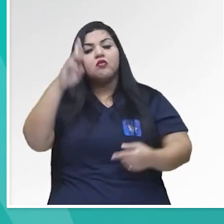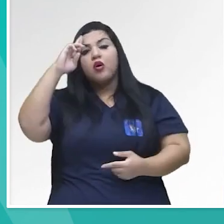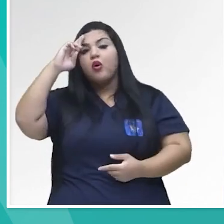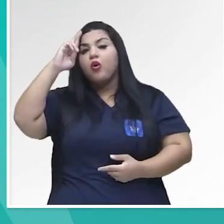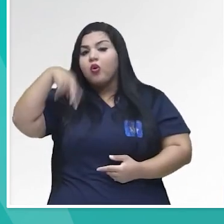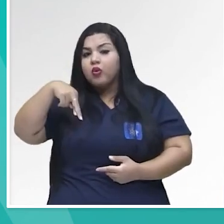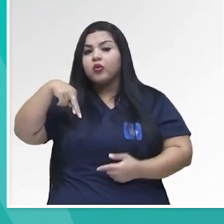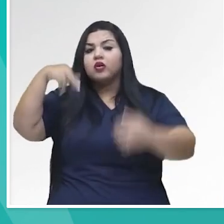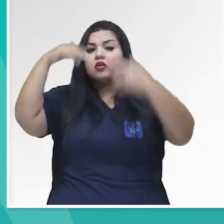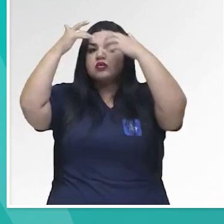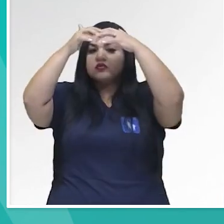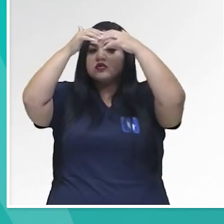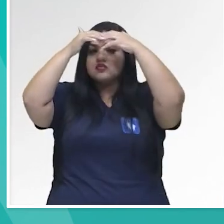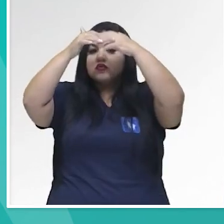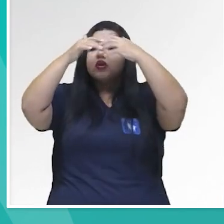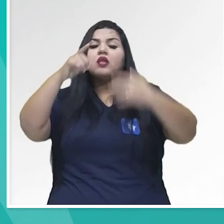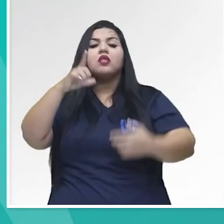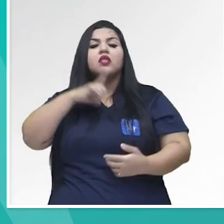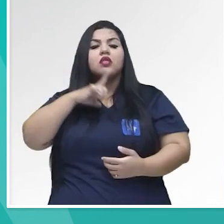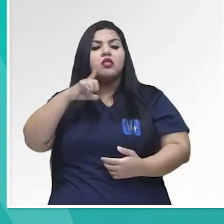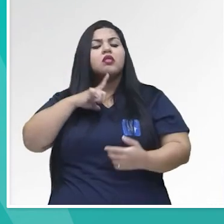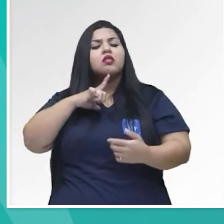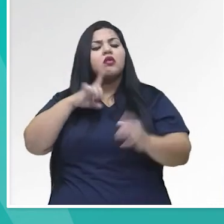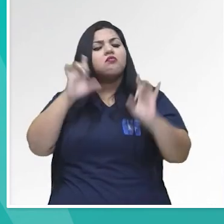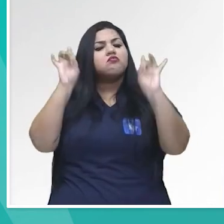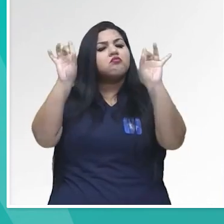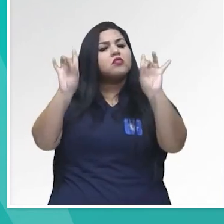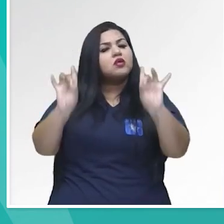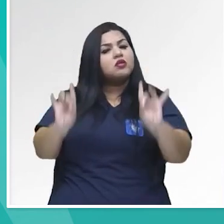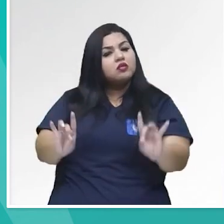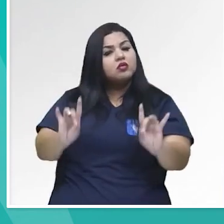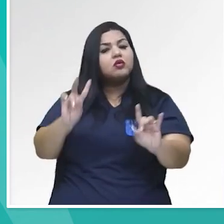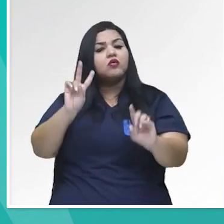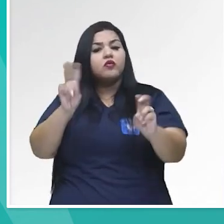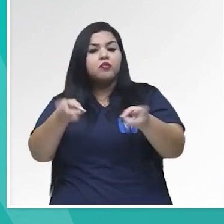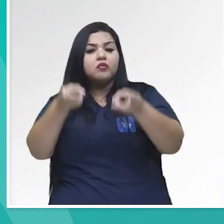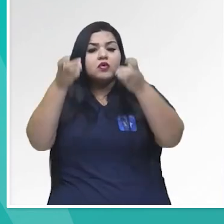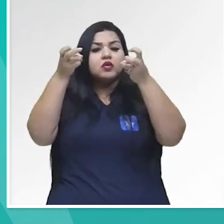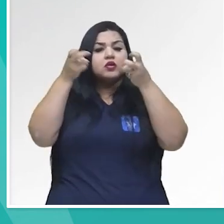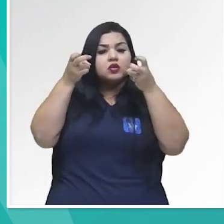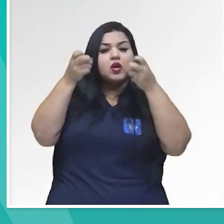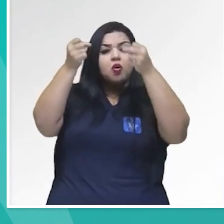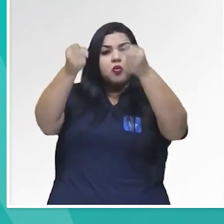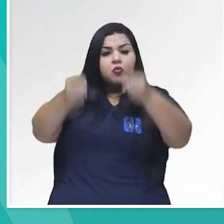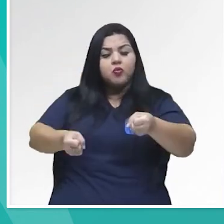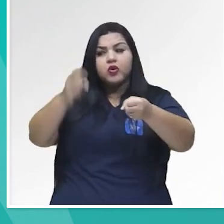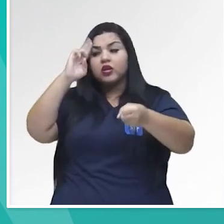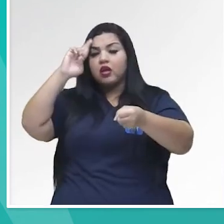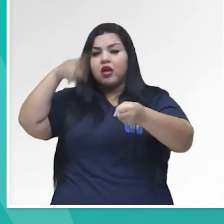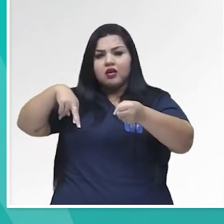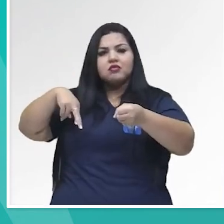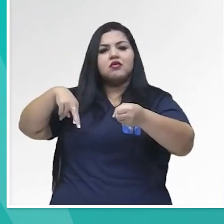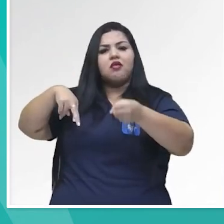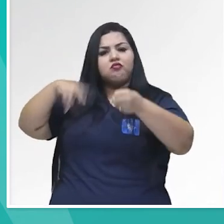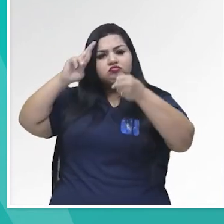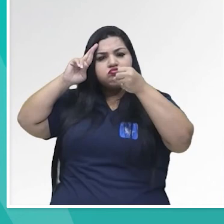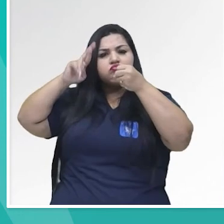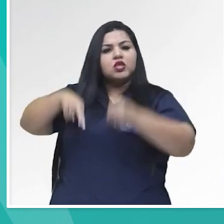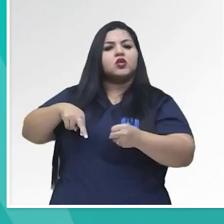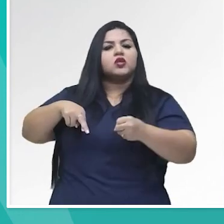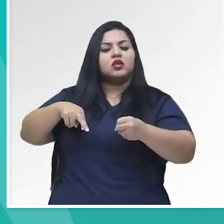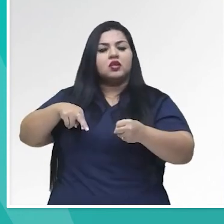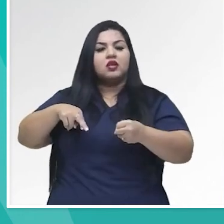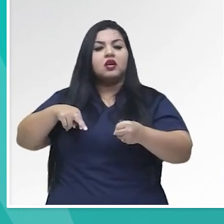racionalismo ele vai ter uma posição muito especial. Nós vamos perceber que o poder da razão ele vai